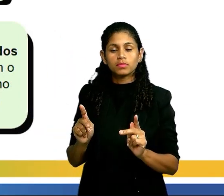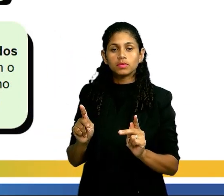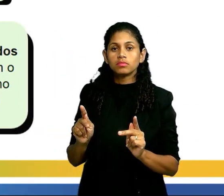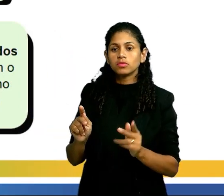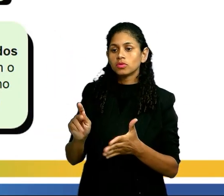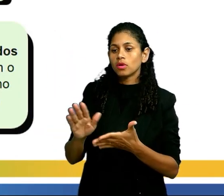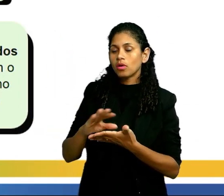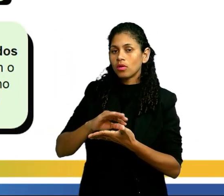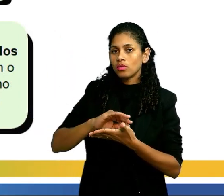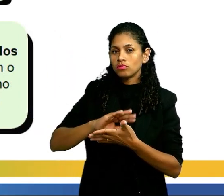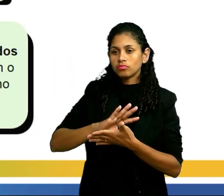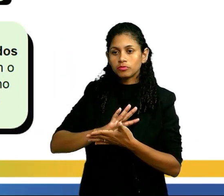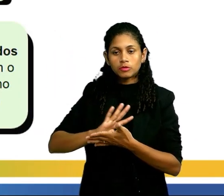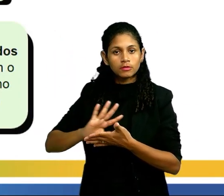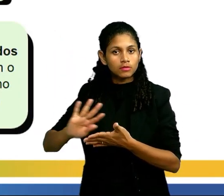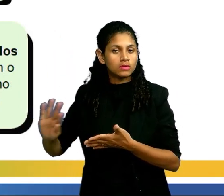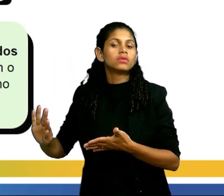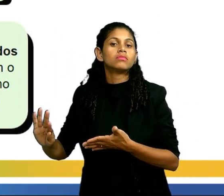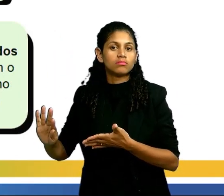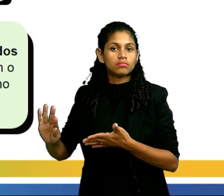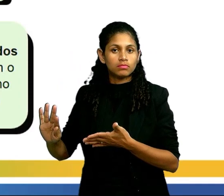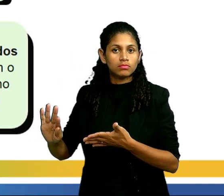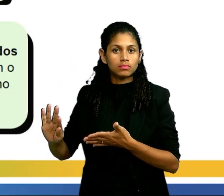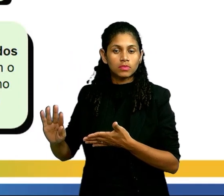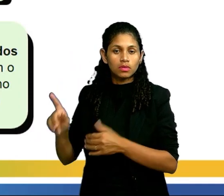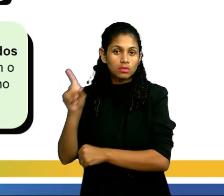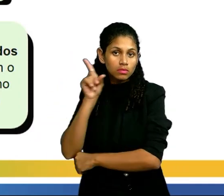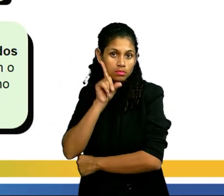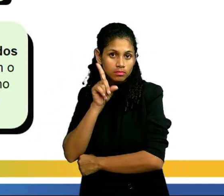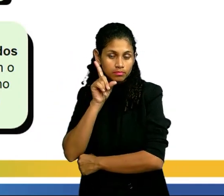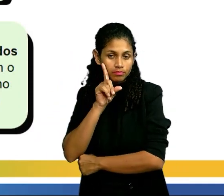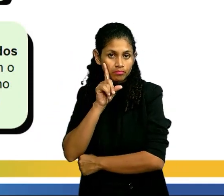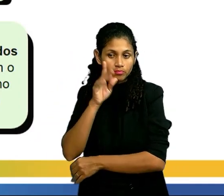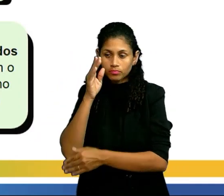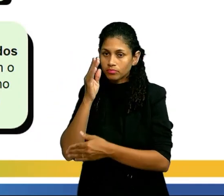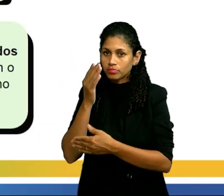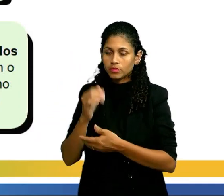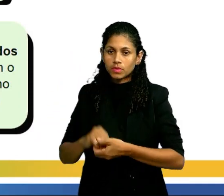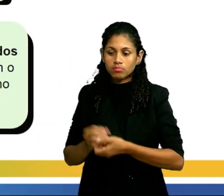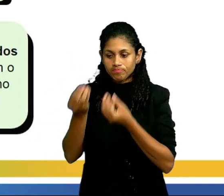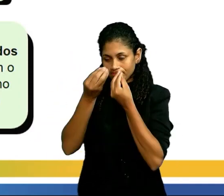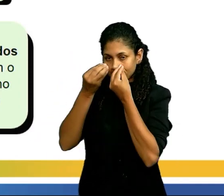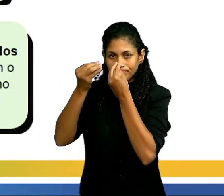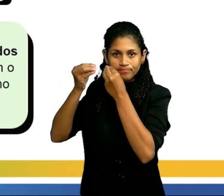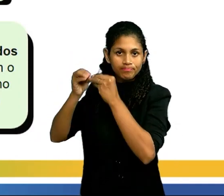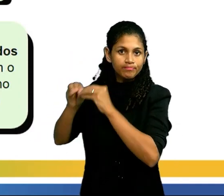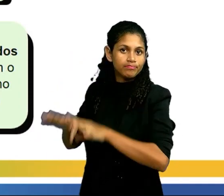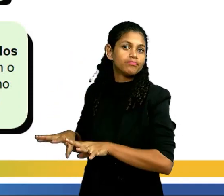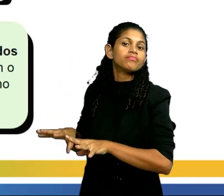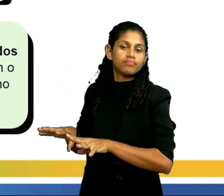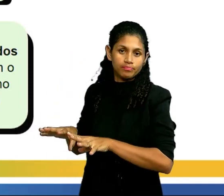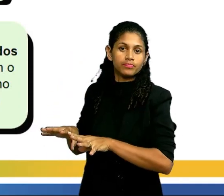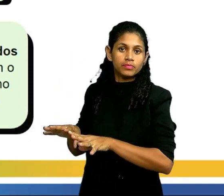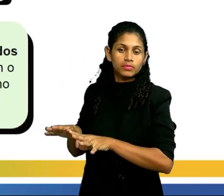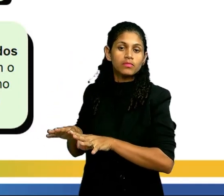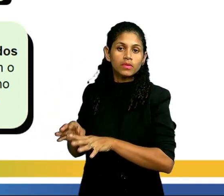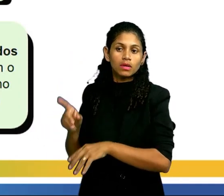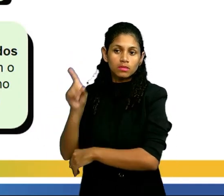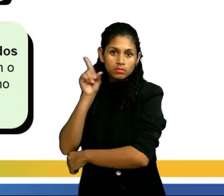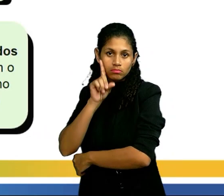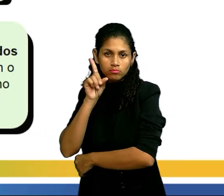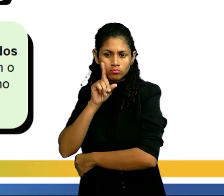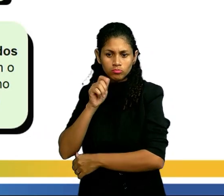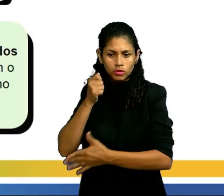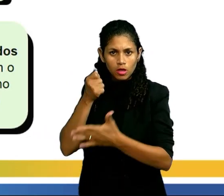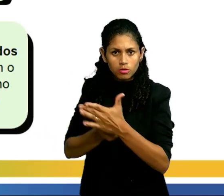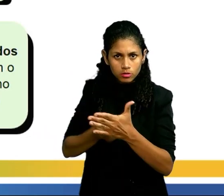Então, basicamente, os americanos eles se retiraram da guerra, né? Eles desistiram devido a essa pressão internacional e a essa